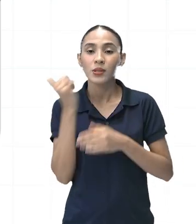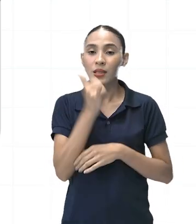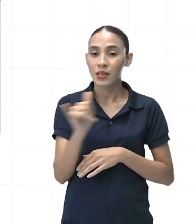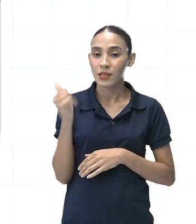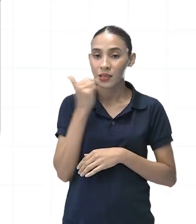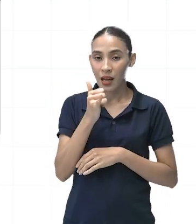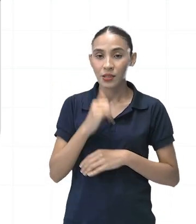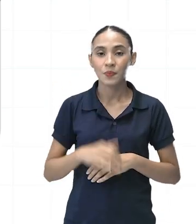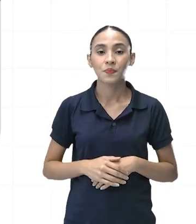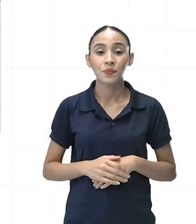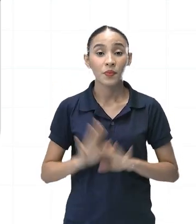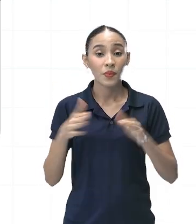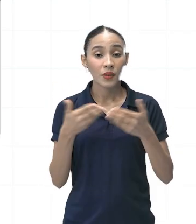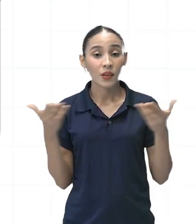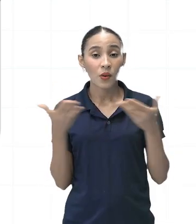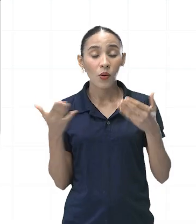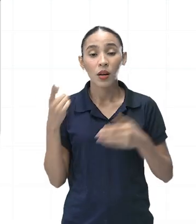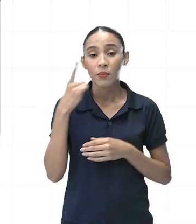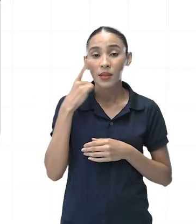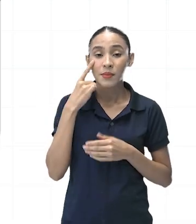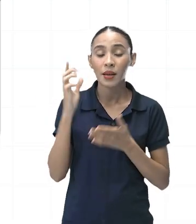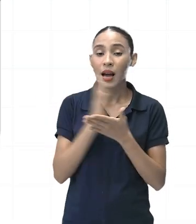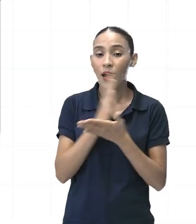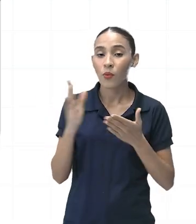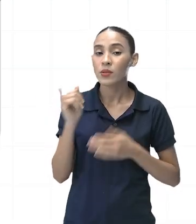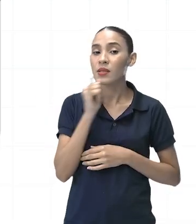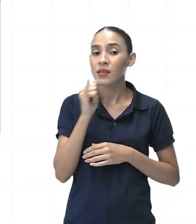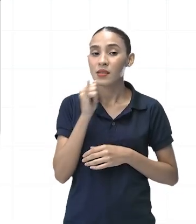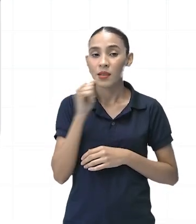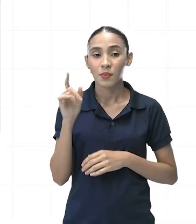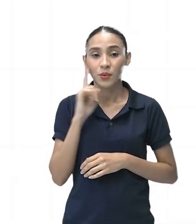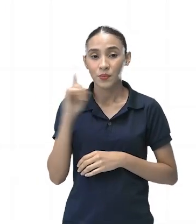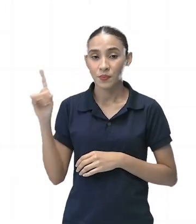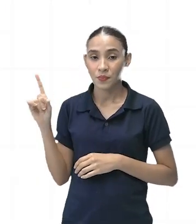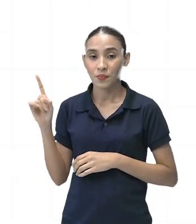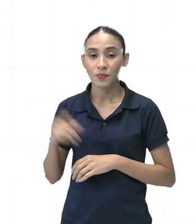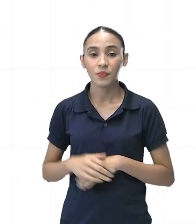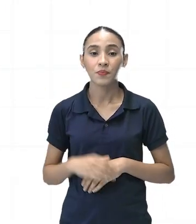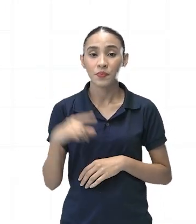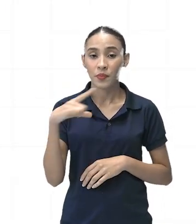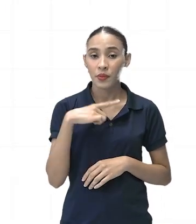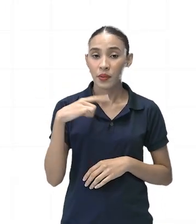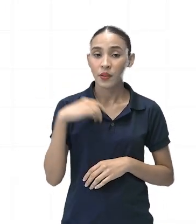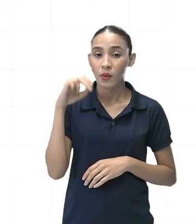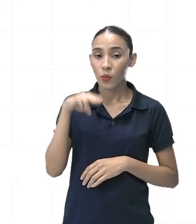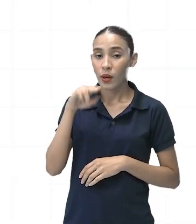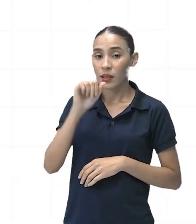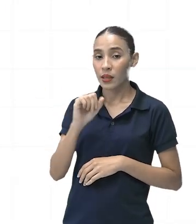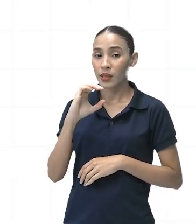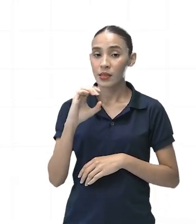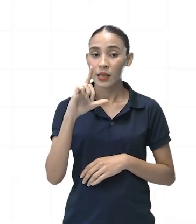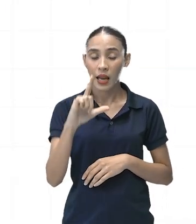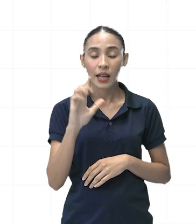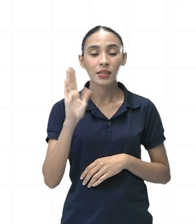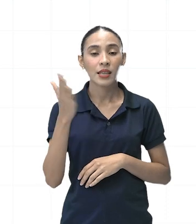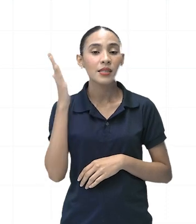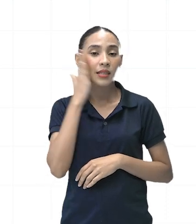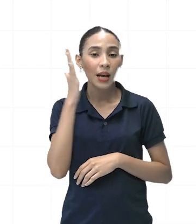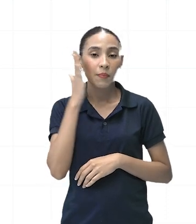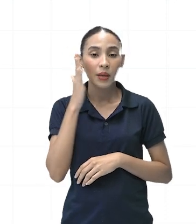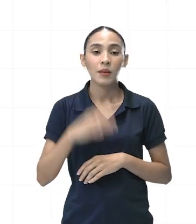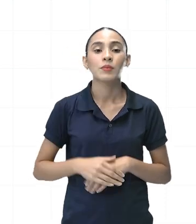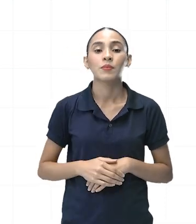de eletricidade. Vamos agora observar alguns exemplos de sais. Temos o cloreto de sódio, que